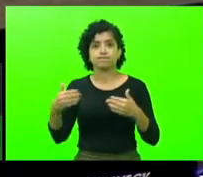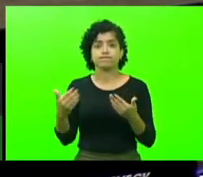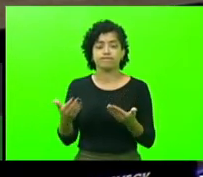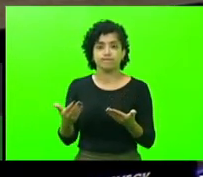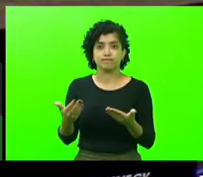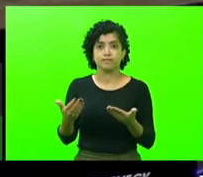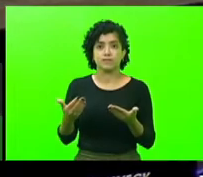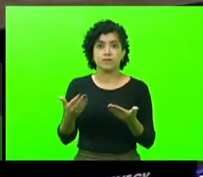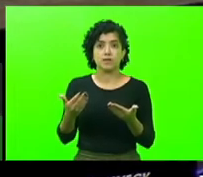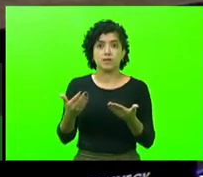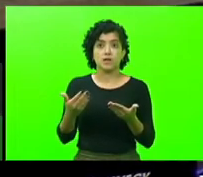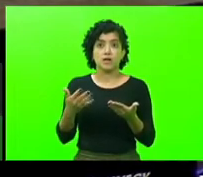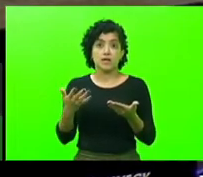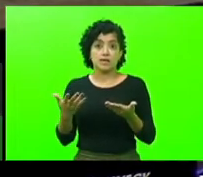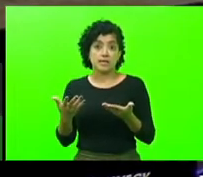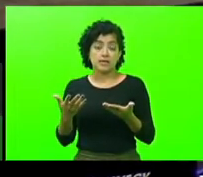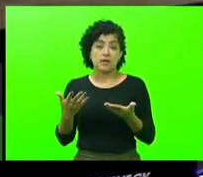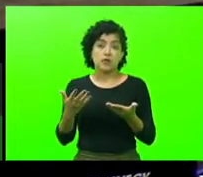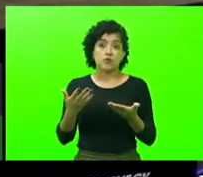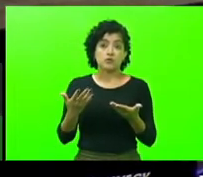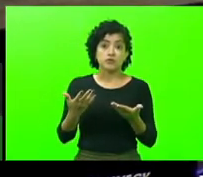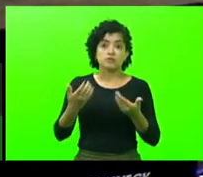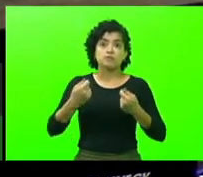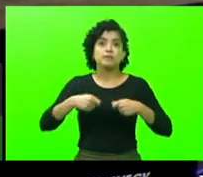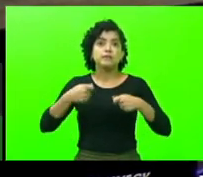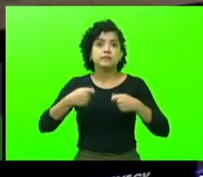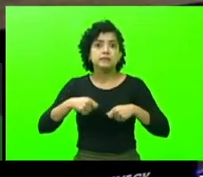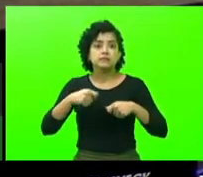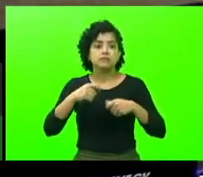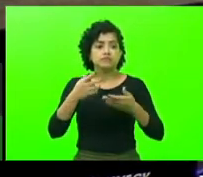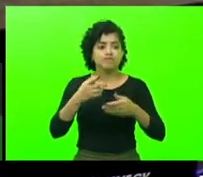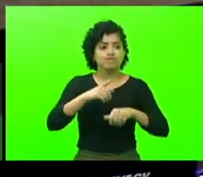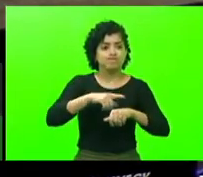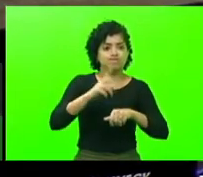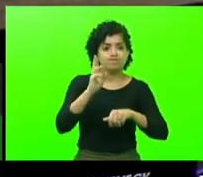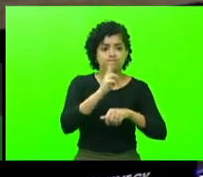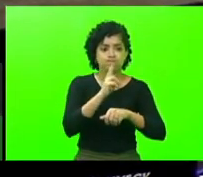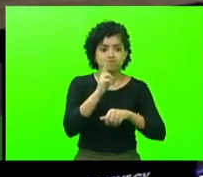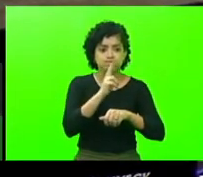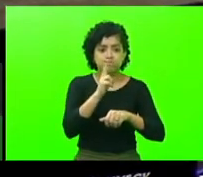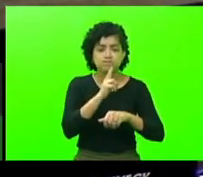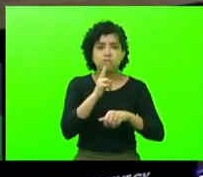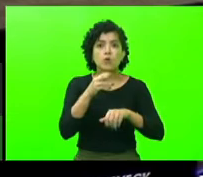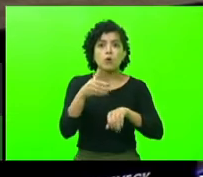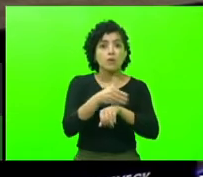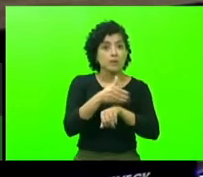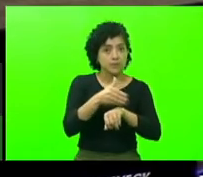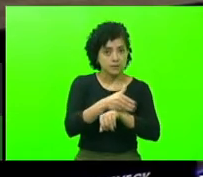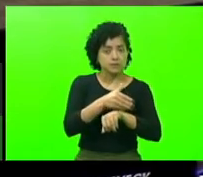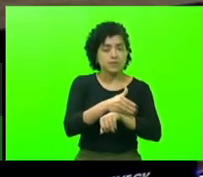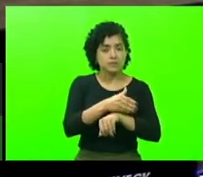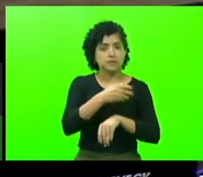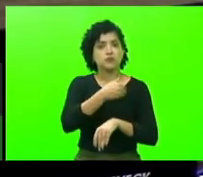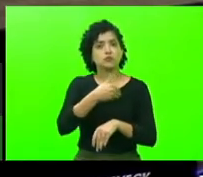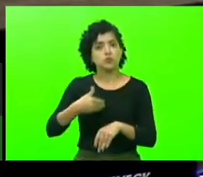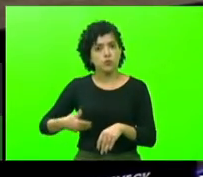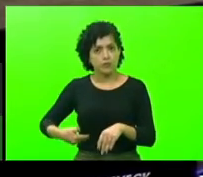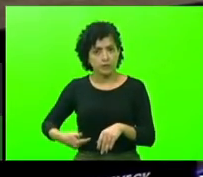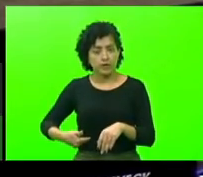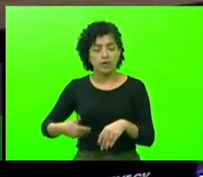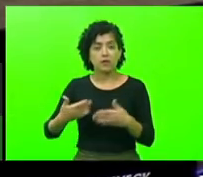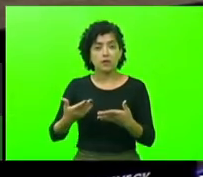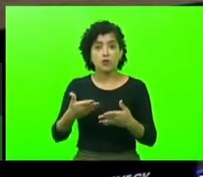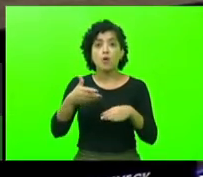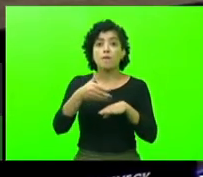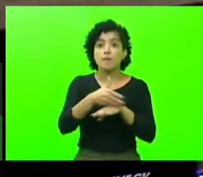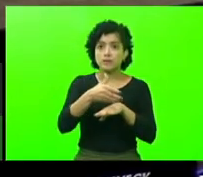Ou seja, na situação emergencial é preciso que haja uma participação efetiva do governo, é preciso que haja uma